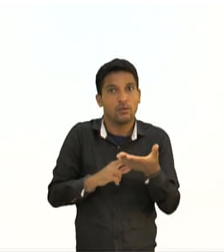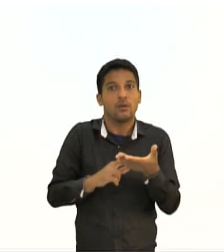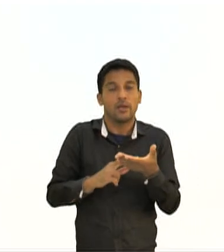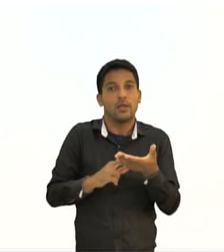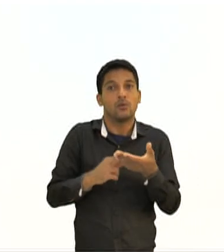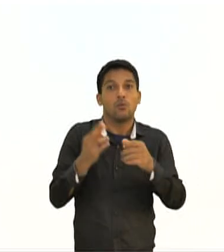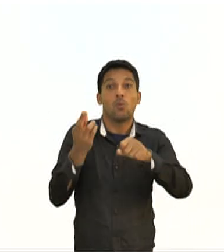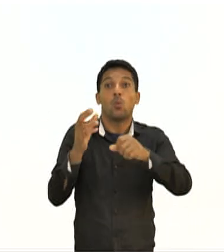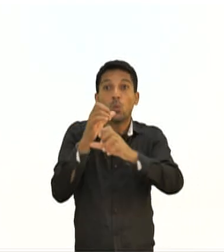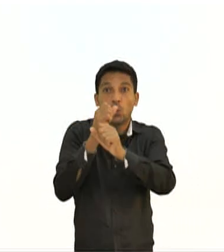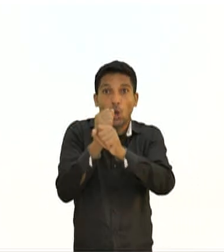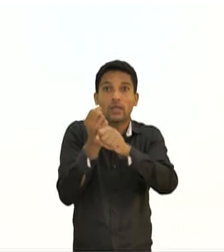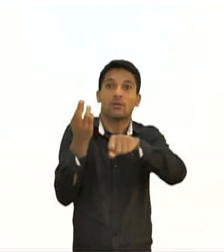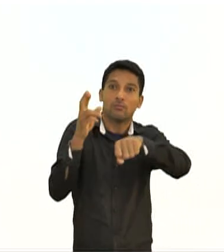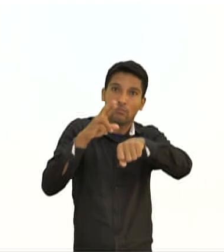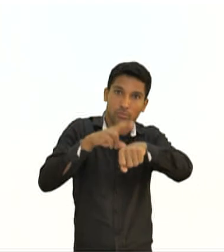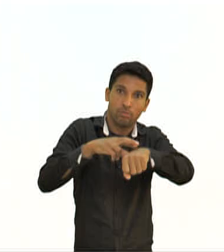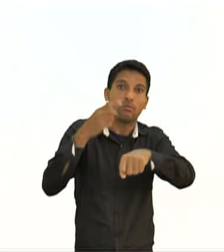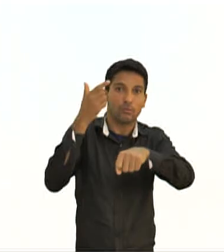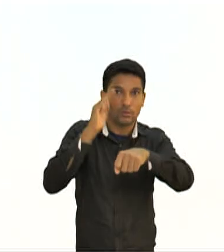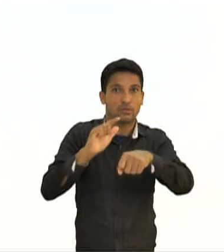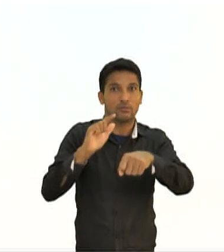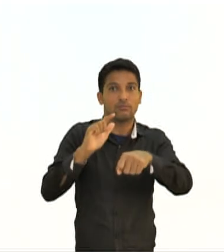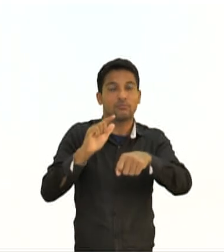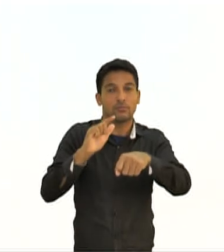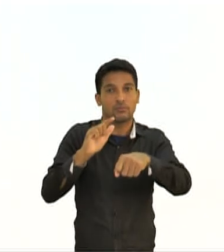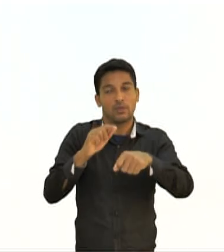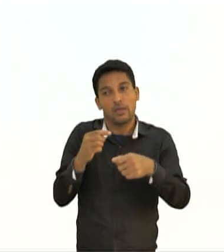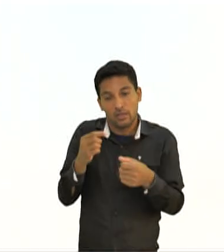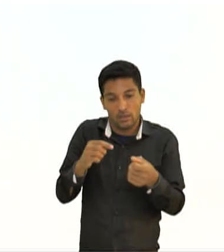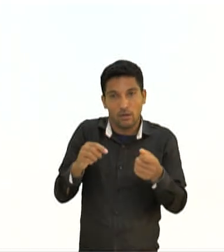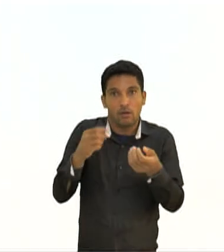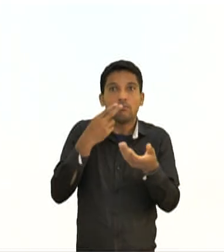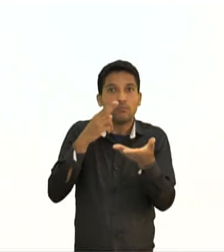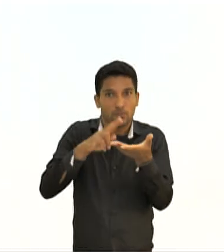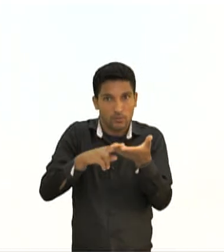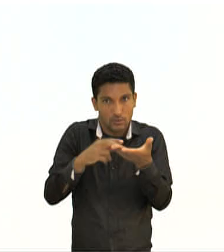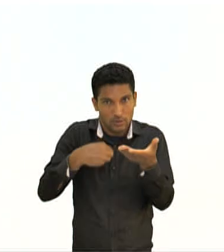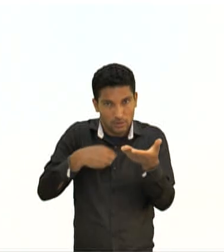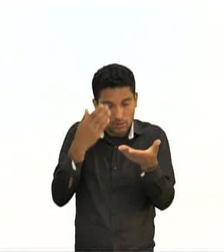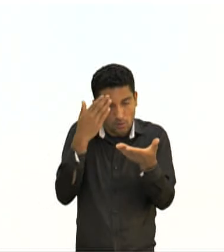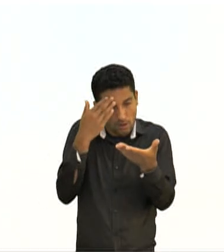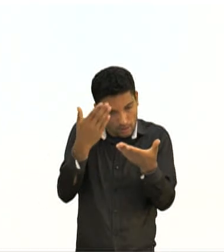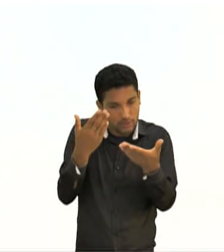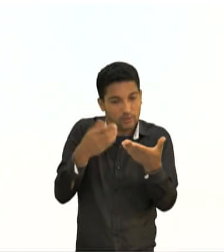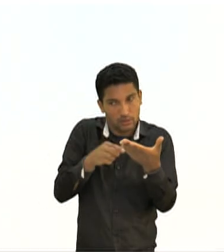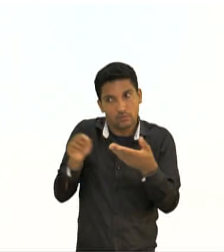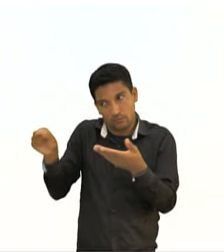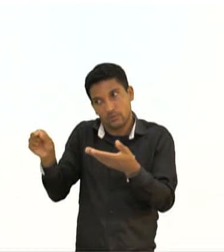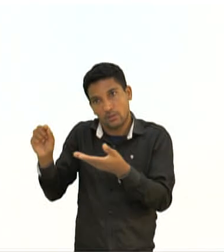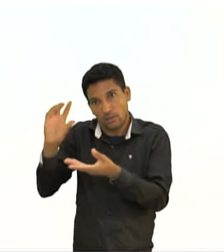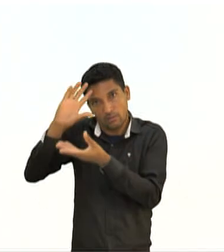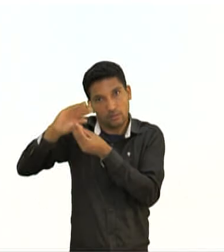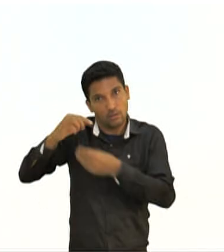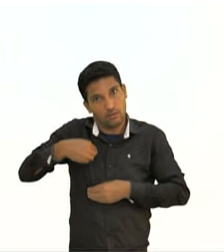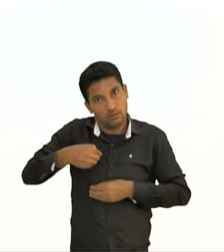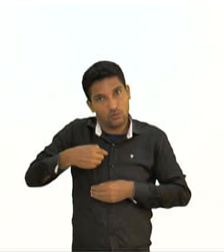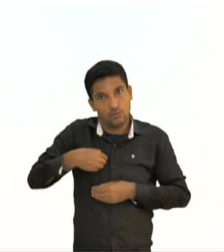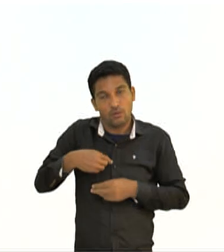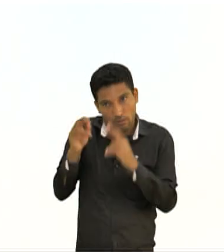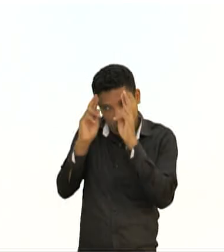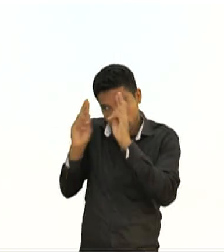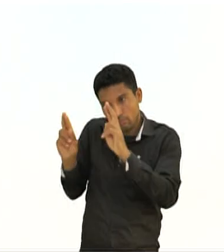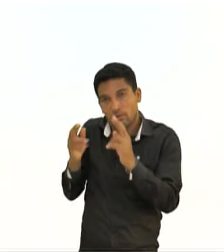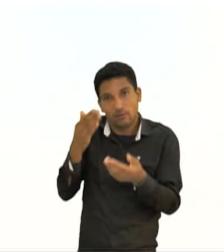aqui o desenvolvimento do texto e o desfecho no final. Agradeço muito a sua compreensão. É uma forma respeitosa